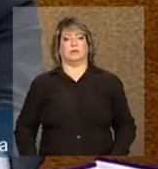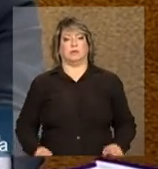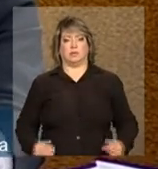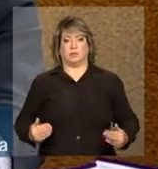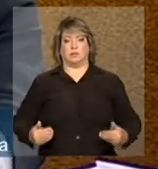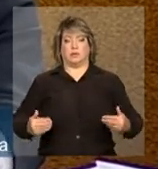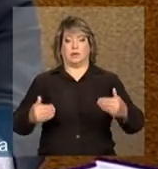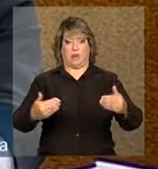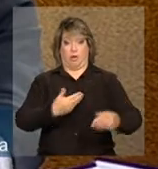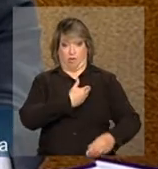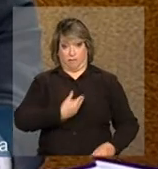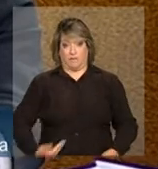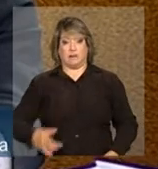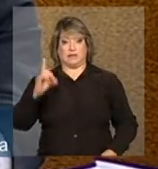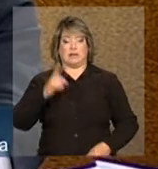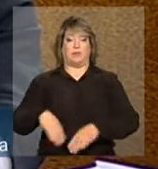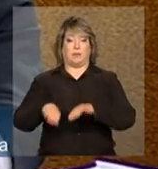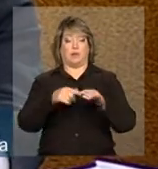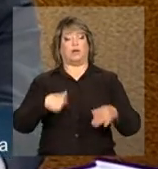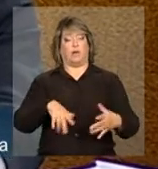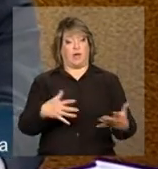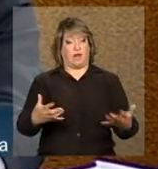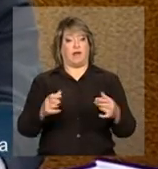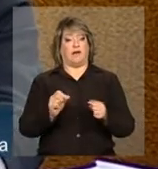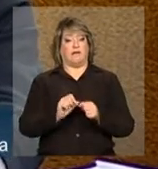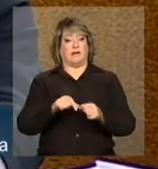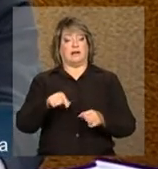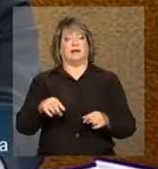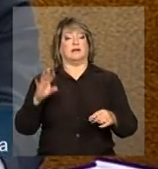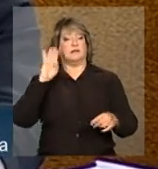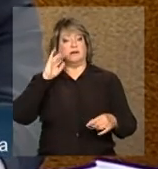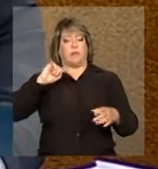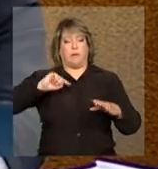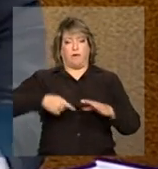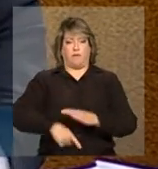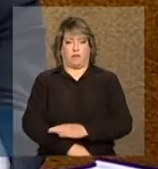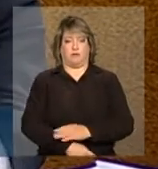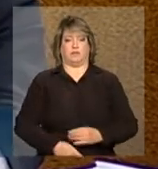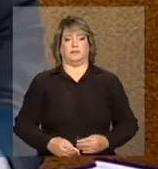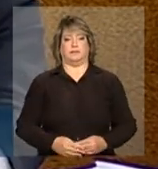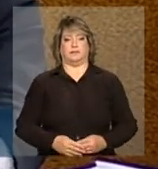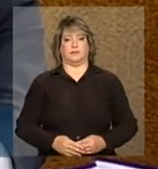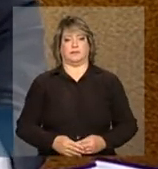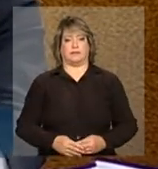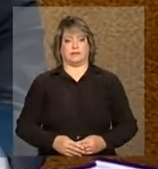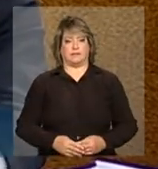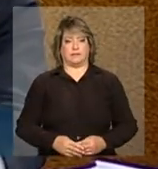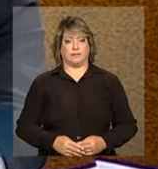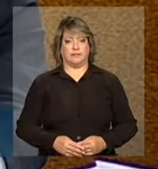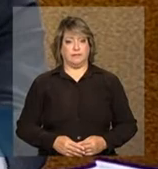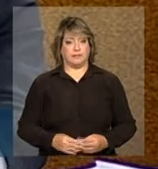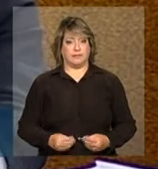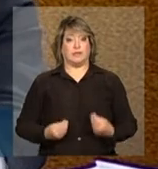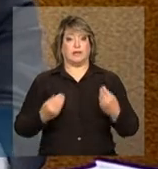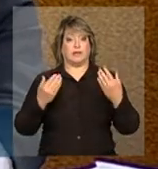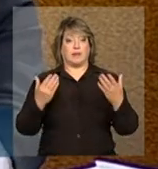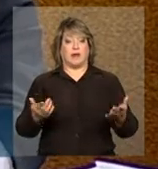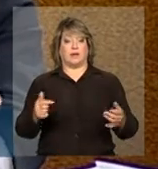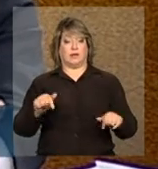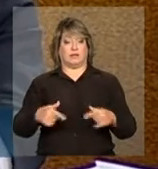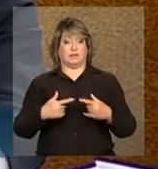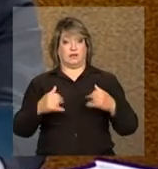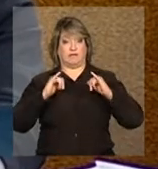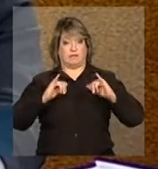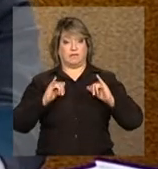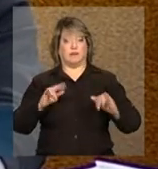como governo democrático, esperamos que aconteça de uma forma cada vez mais intensa. Falando isso, trazendo esses elementos, eu volto